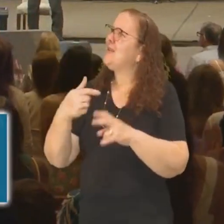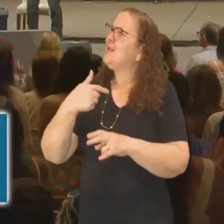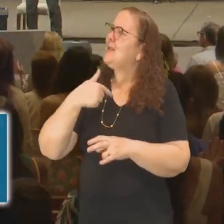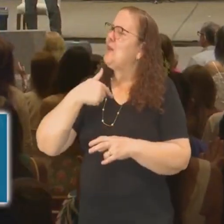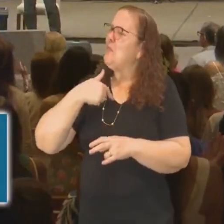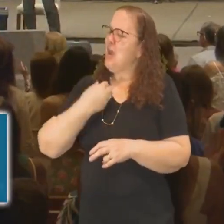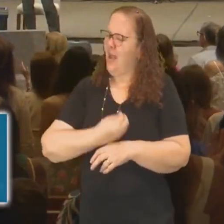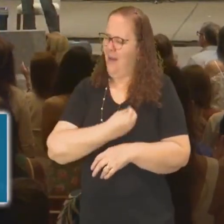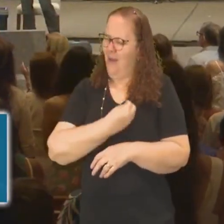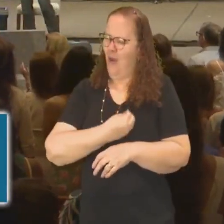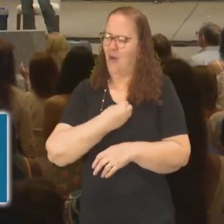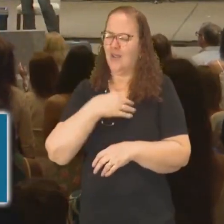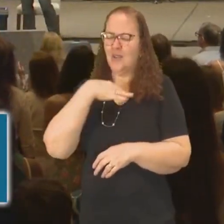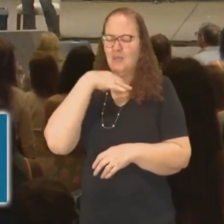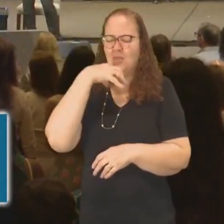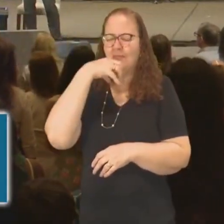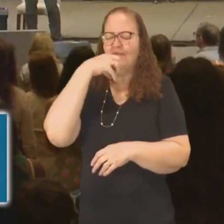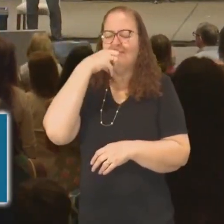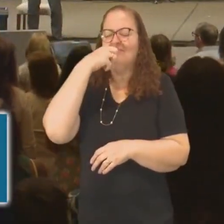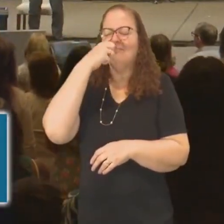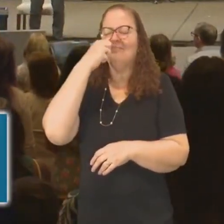Ti, sempre que eu